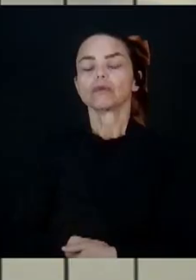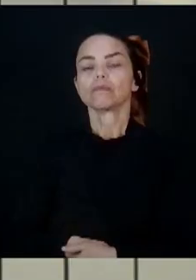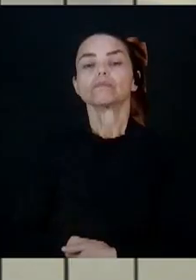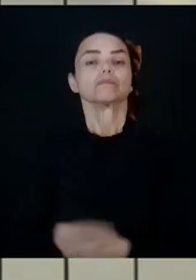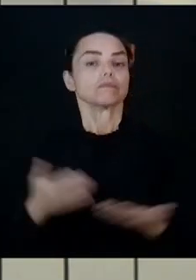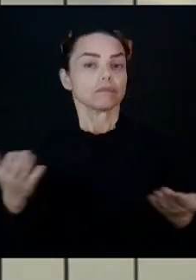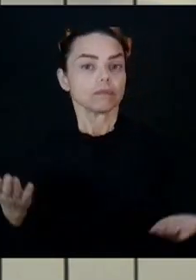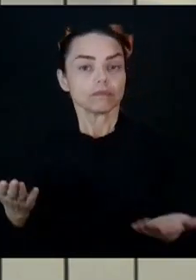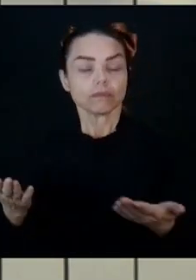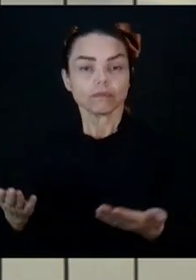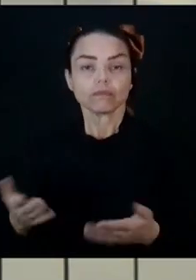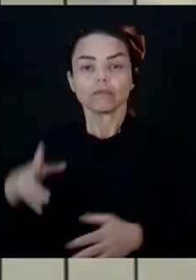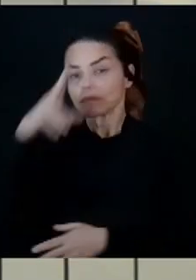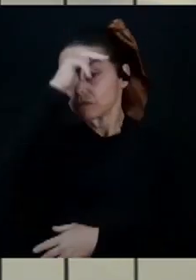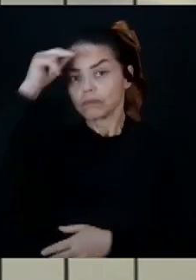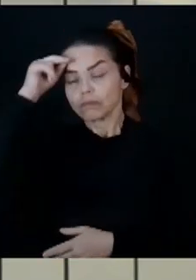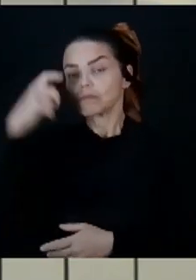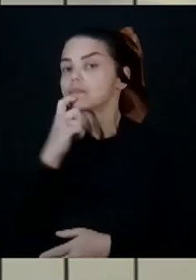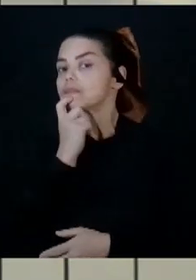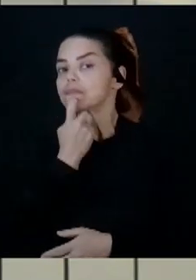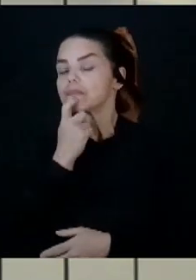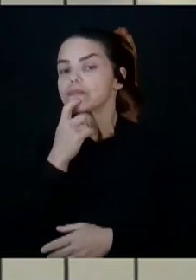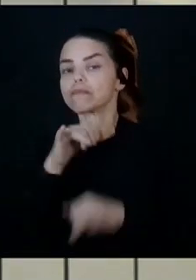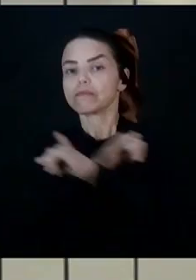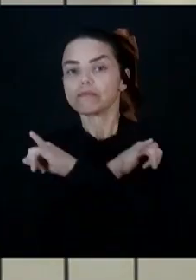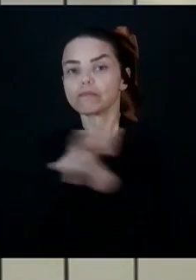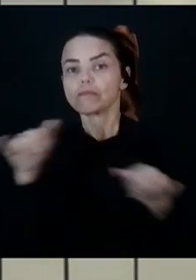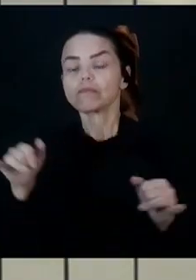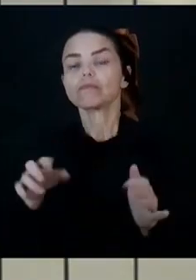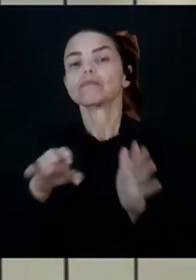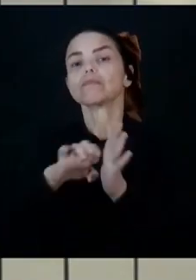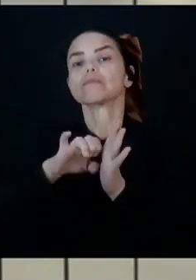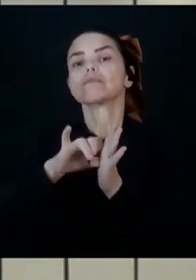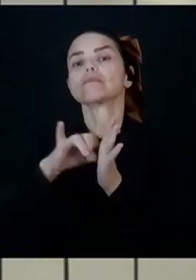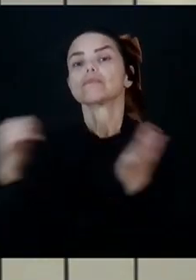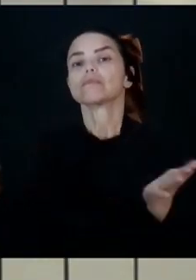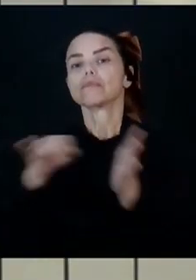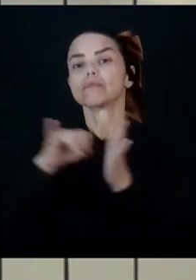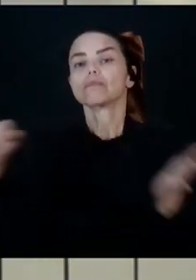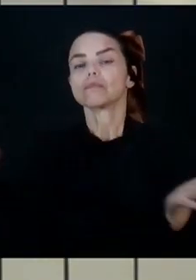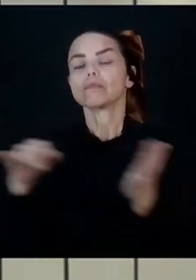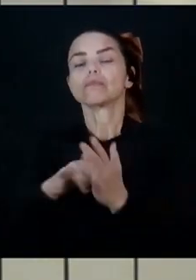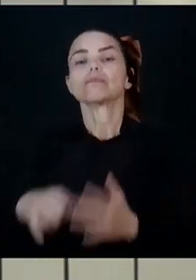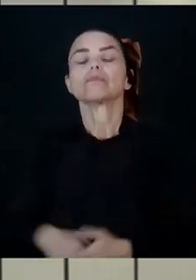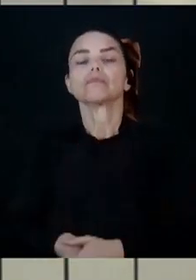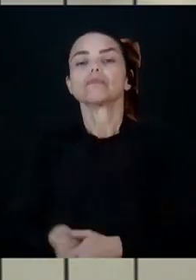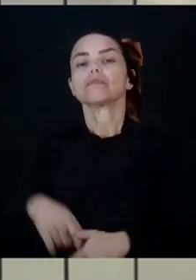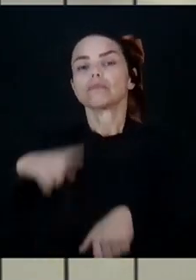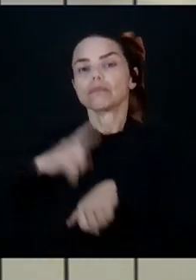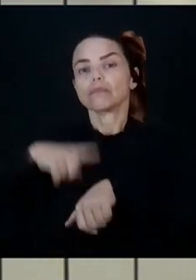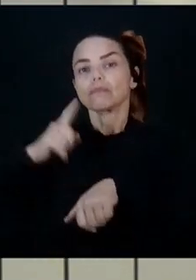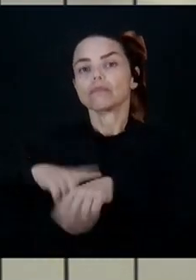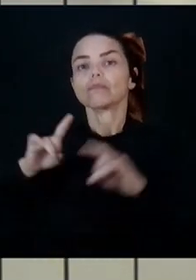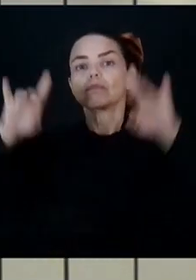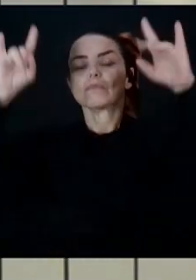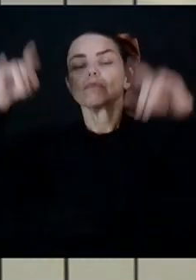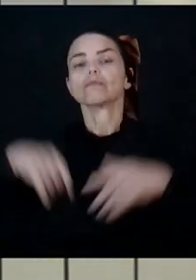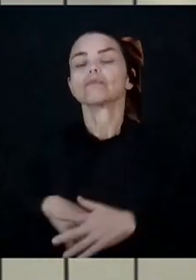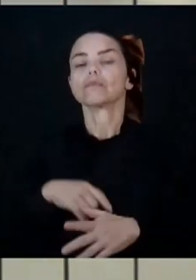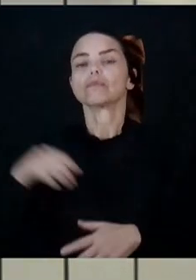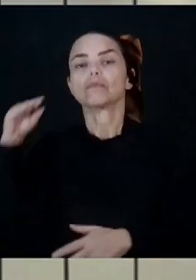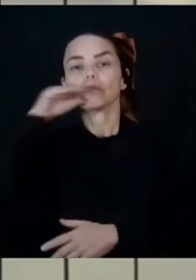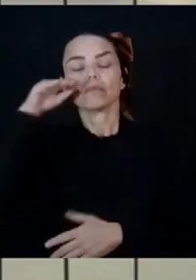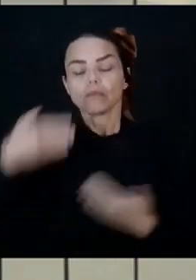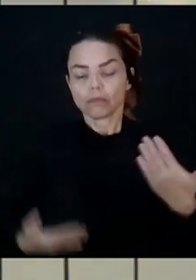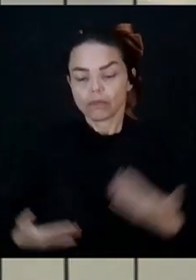A Prefeitura de Campinas publicou no Diário Oficial horário especial de expediente dos servidores municipais